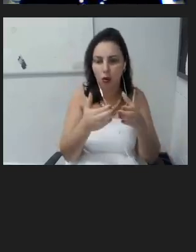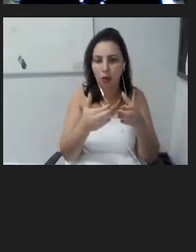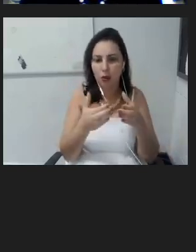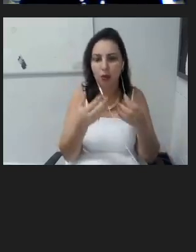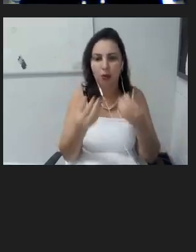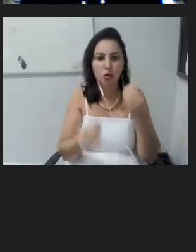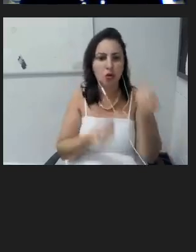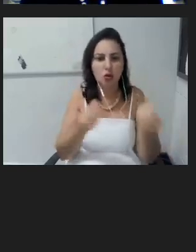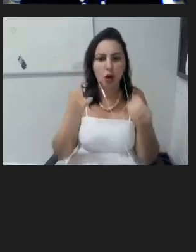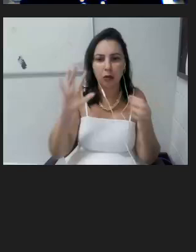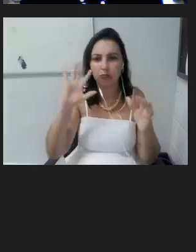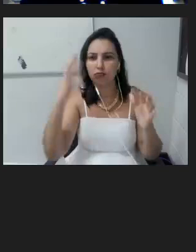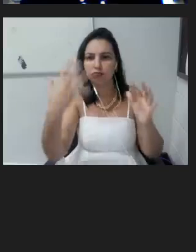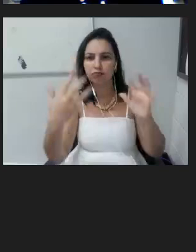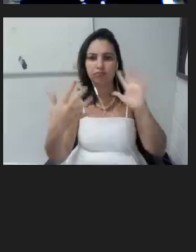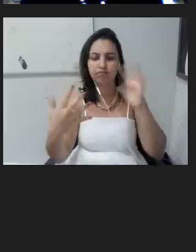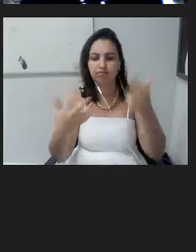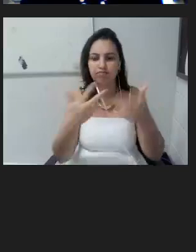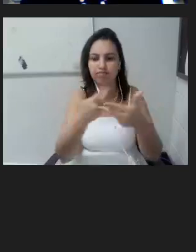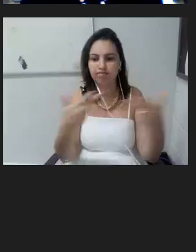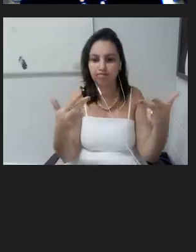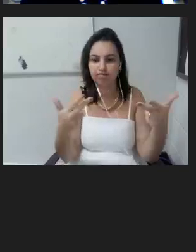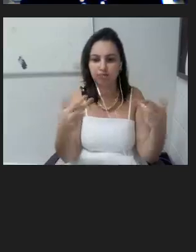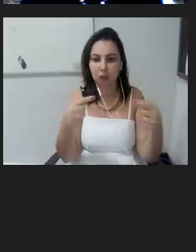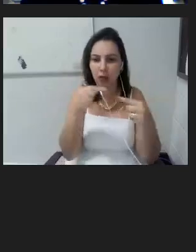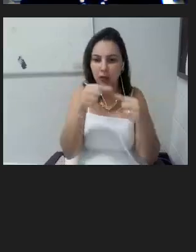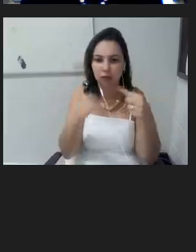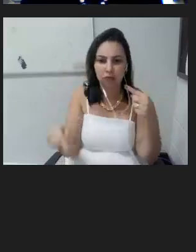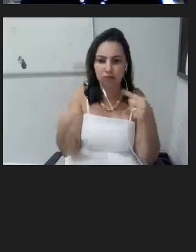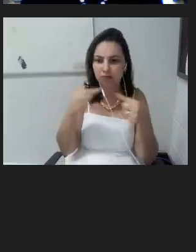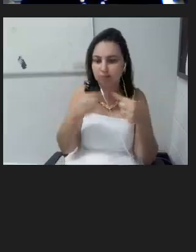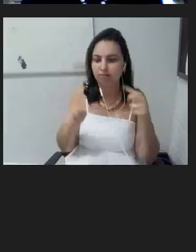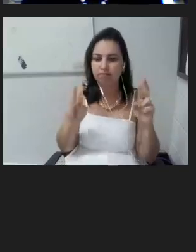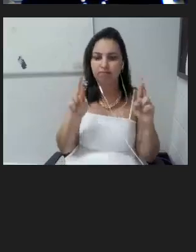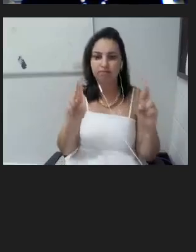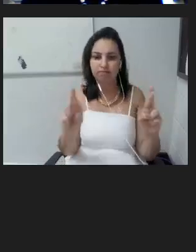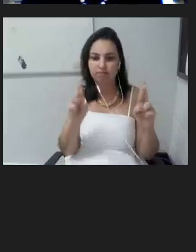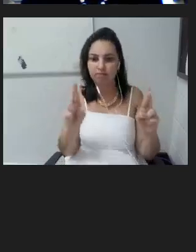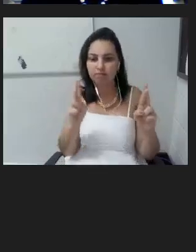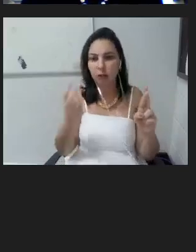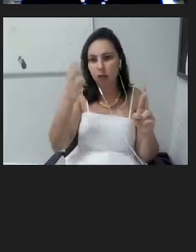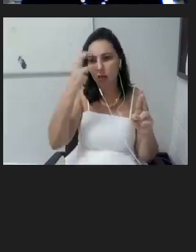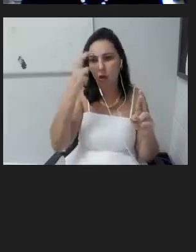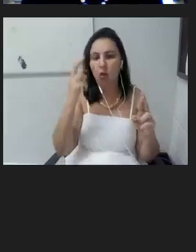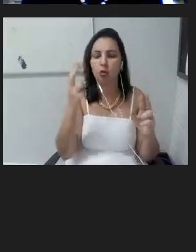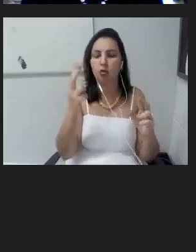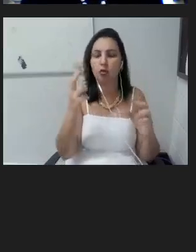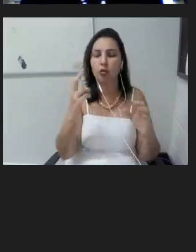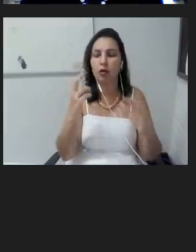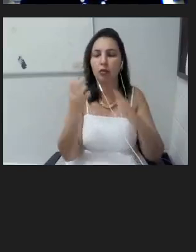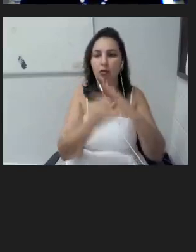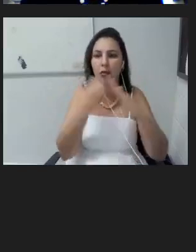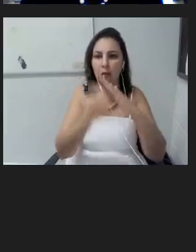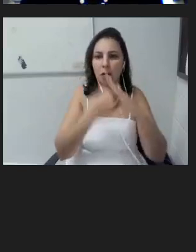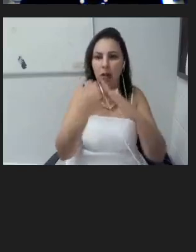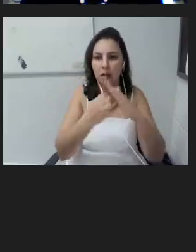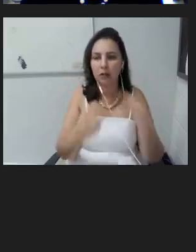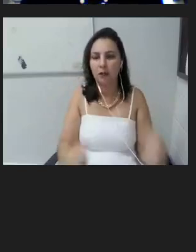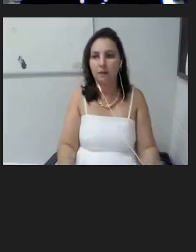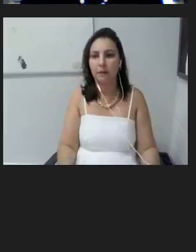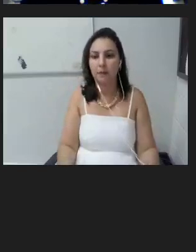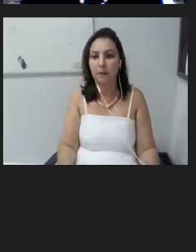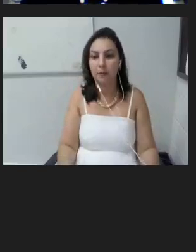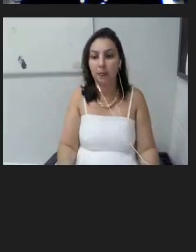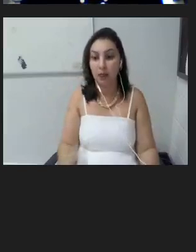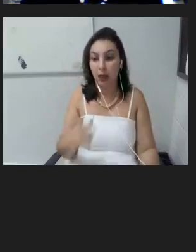situações que não são compatíveis com as expectativas da cultura organizacional. Então, você tem uma